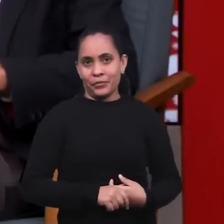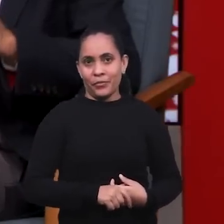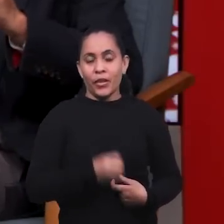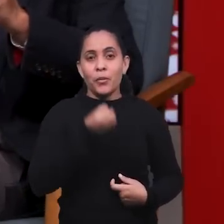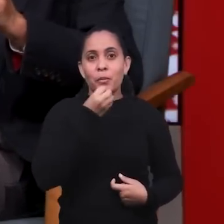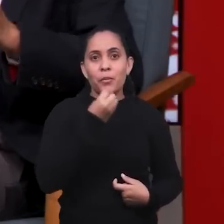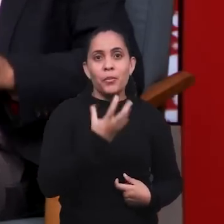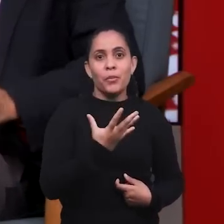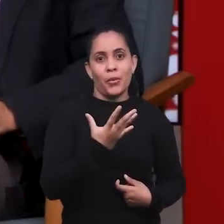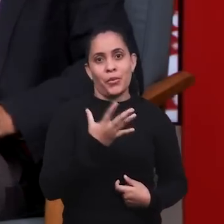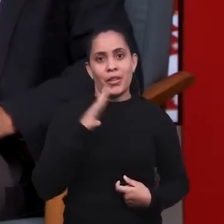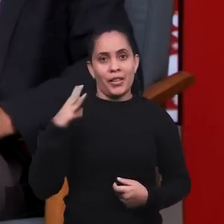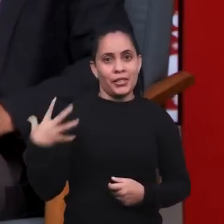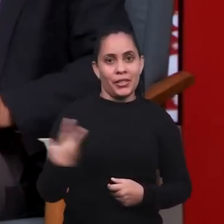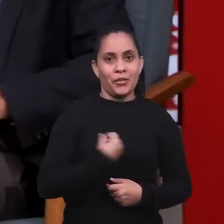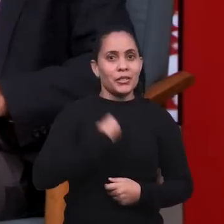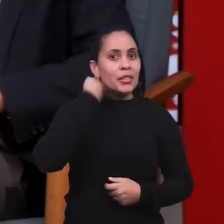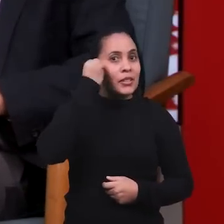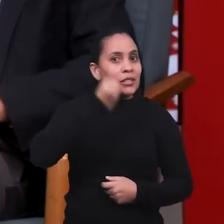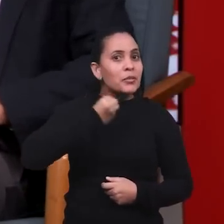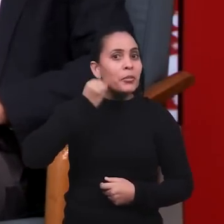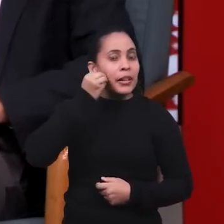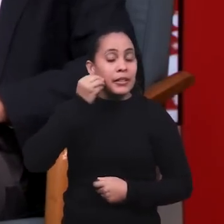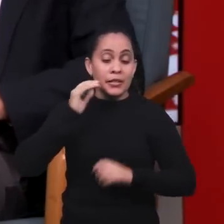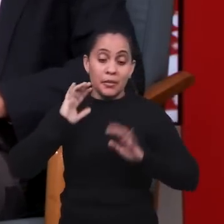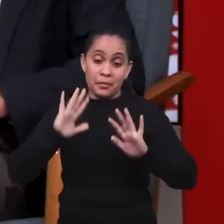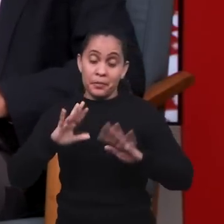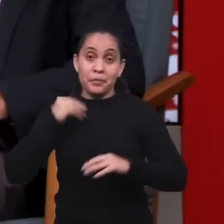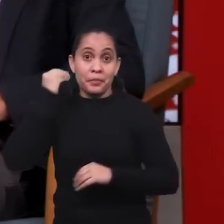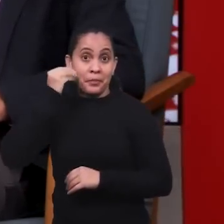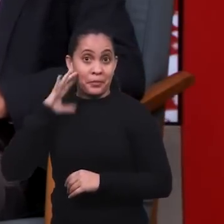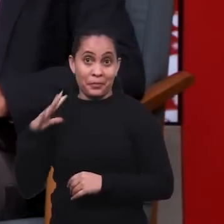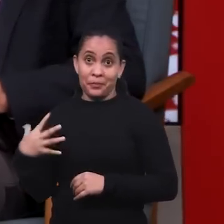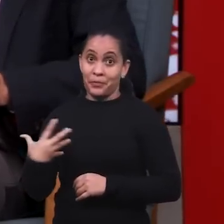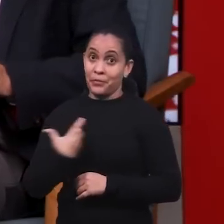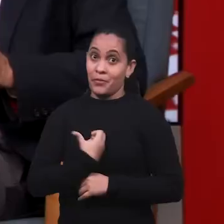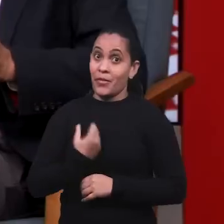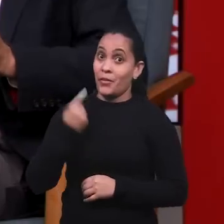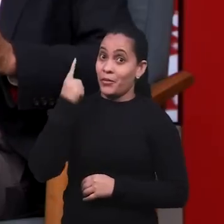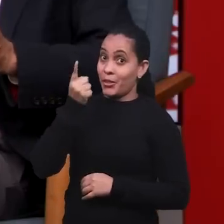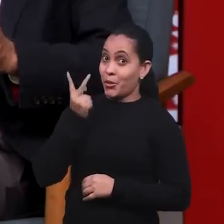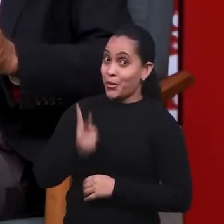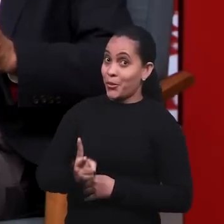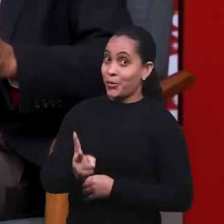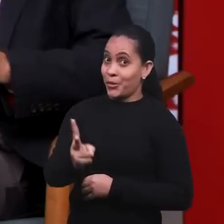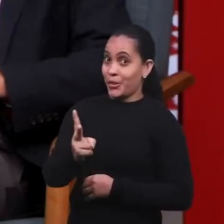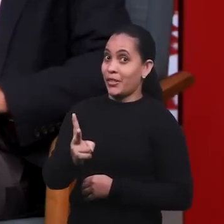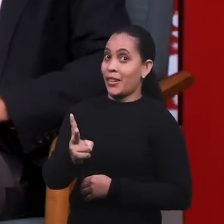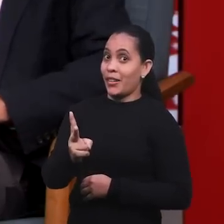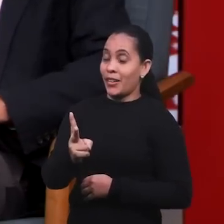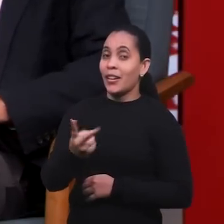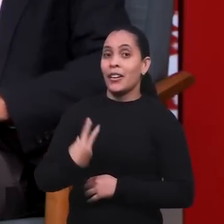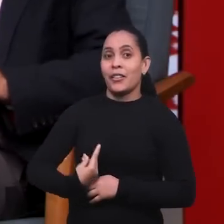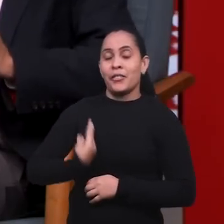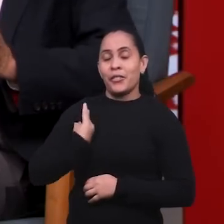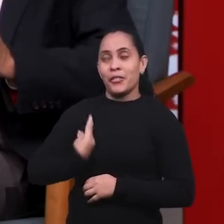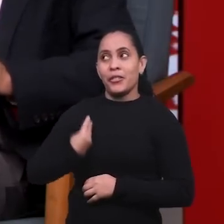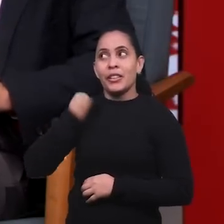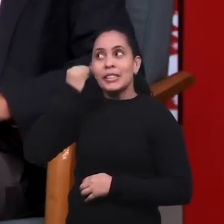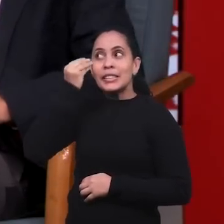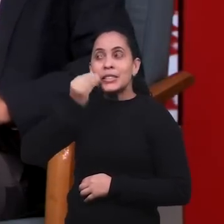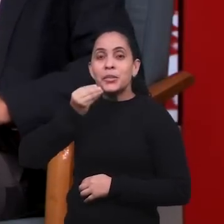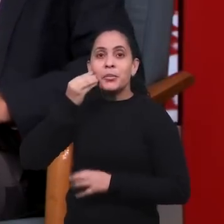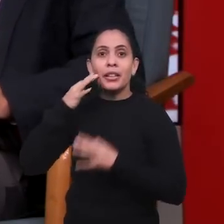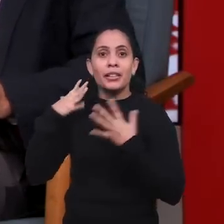homem ao bem maior, que é a experiência de salvação. E a experiência de salvação é você continuar